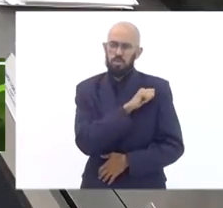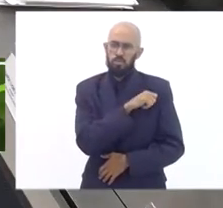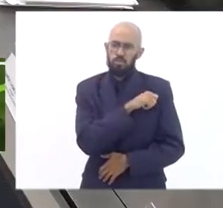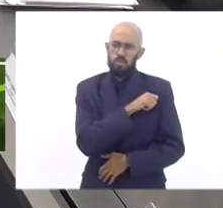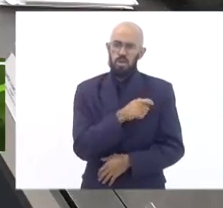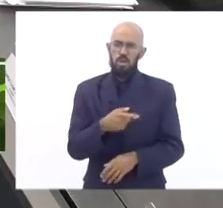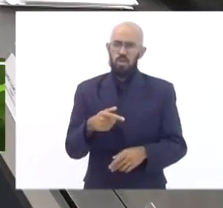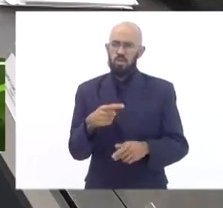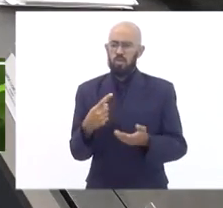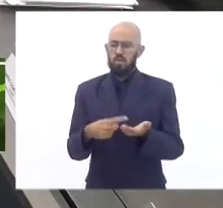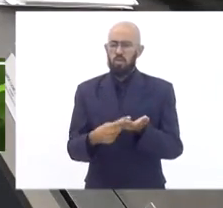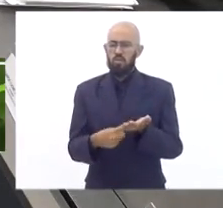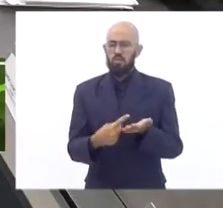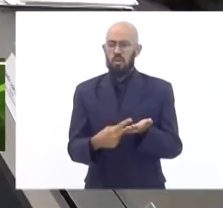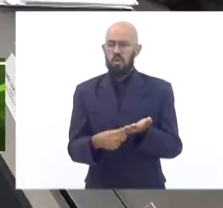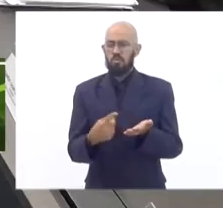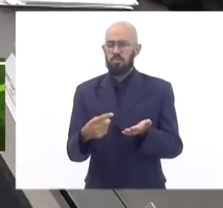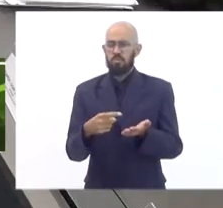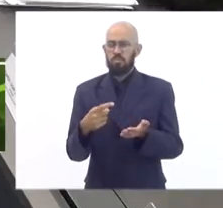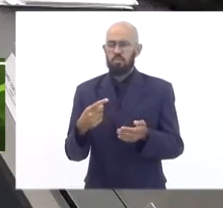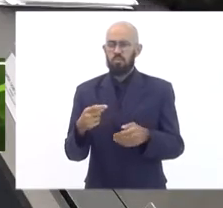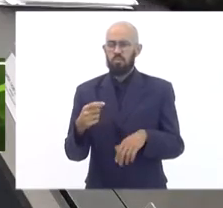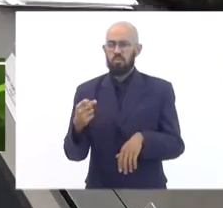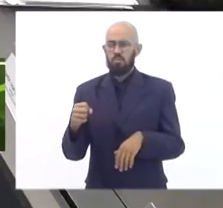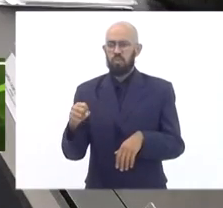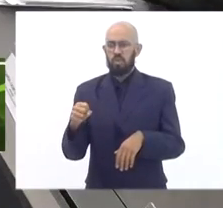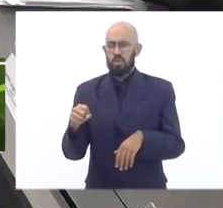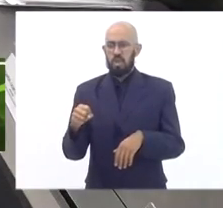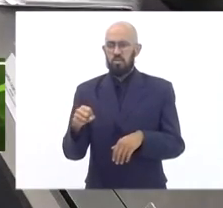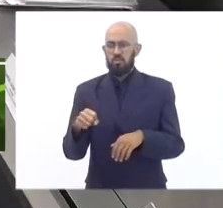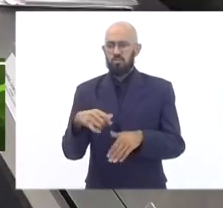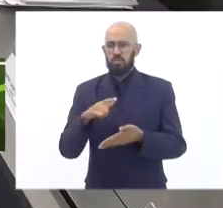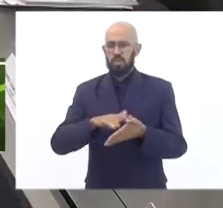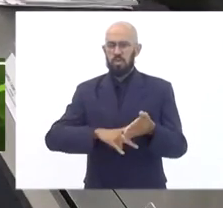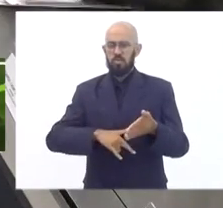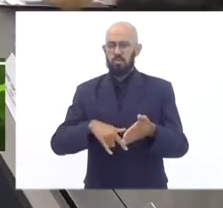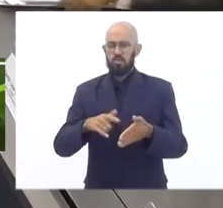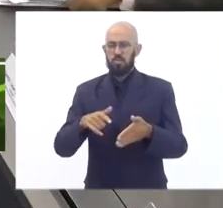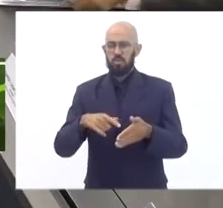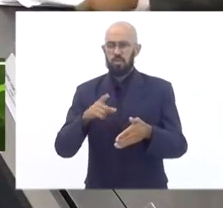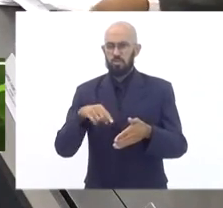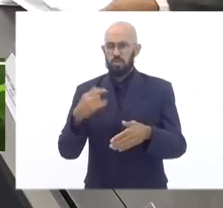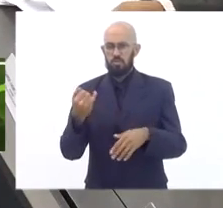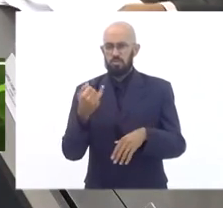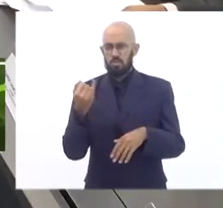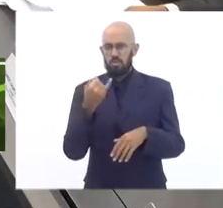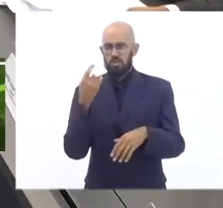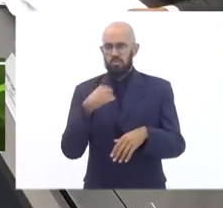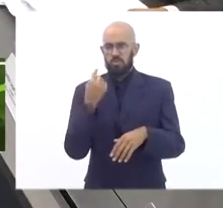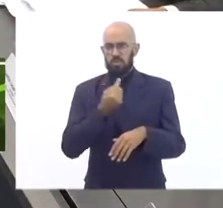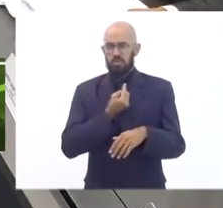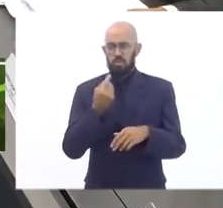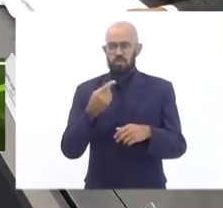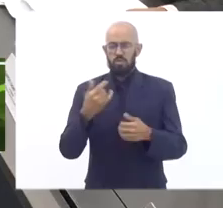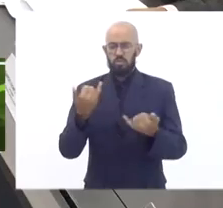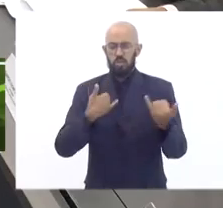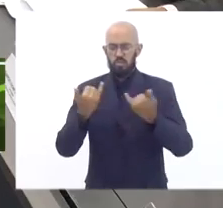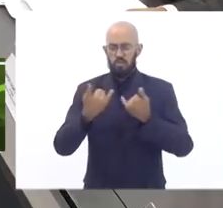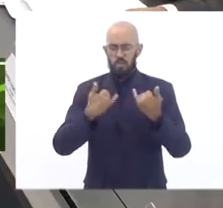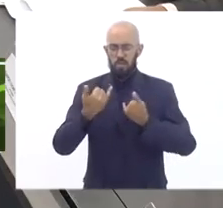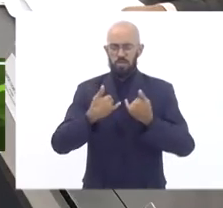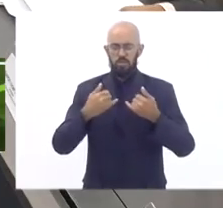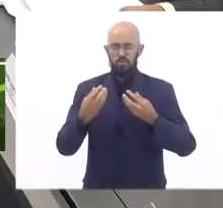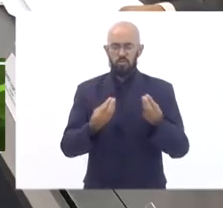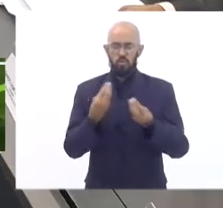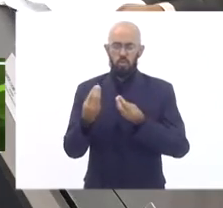conforme previu o 8º termo aditivo, não sei se é a Cetrans ou a Getransp, enfim, mas seria para nós importante ter também informação de como o Estado, o